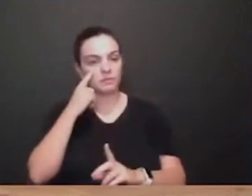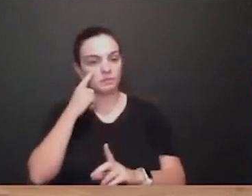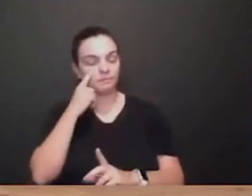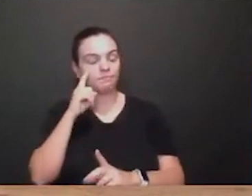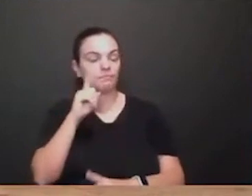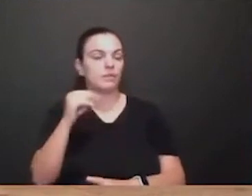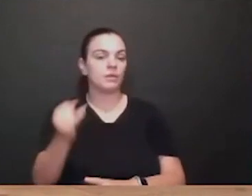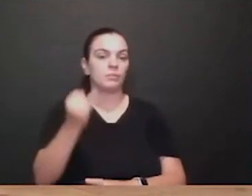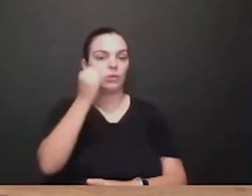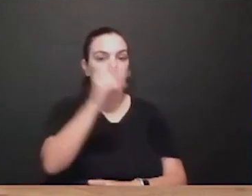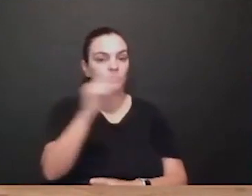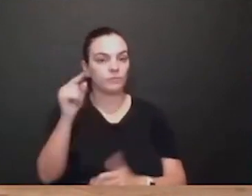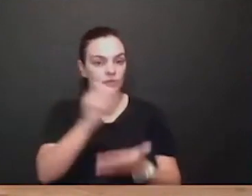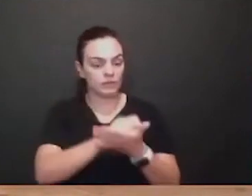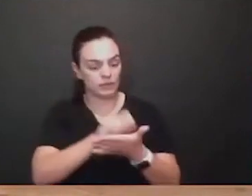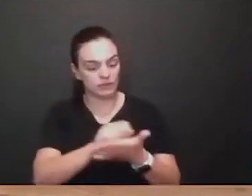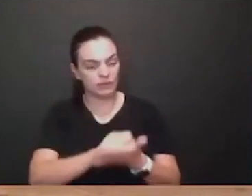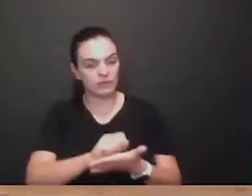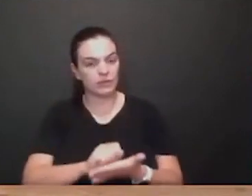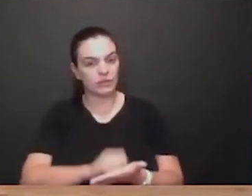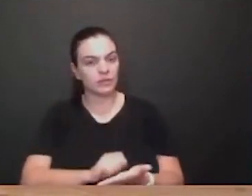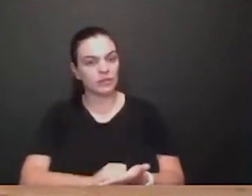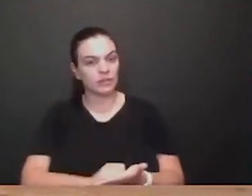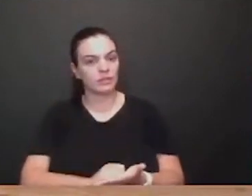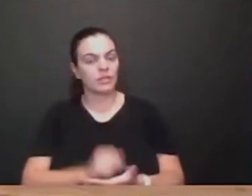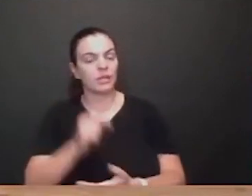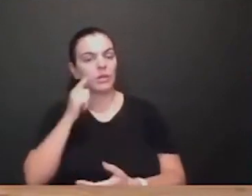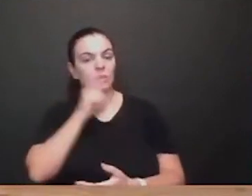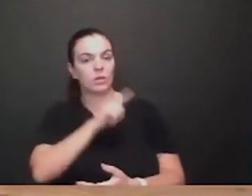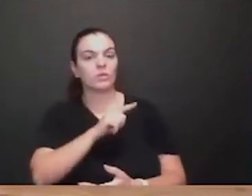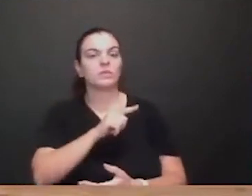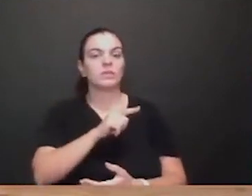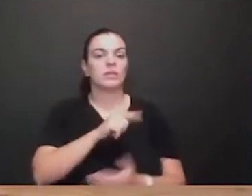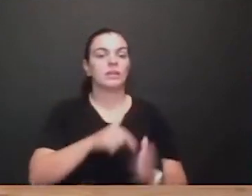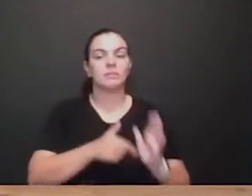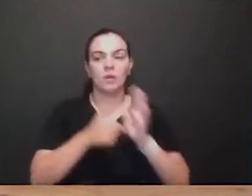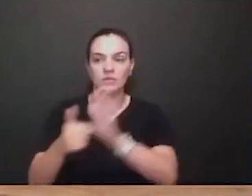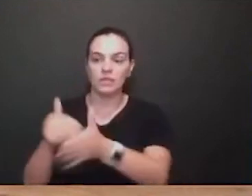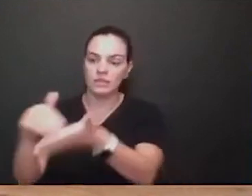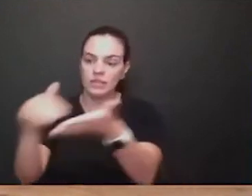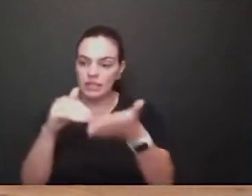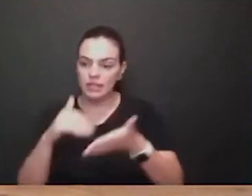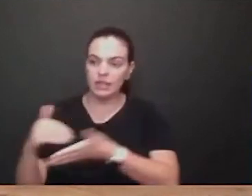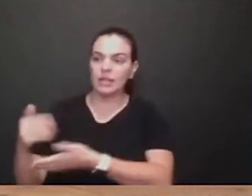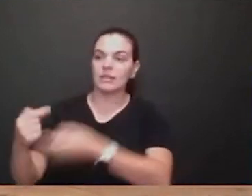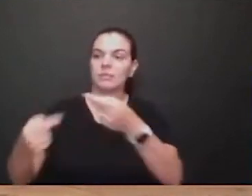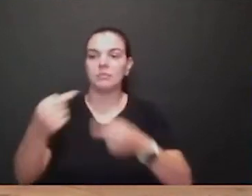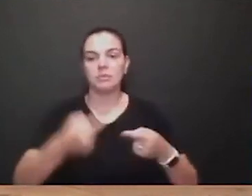por escrito para poder debater isso com as secretarias e daí apresentar a resposta. Isso.